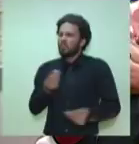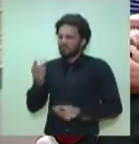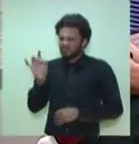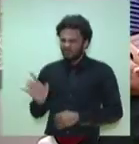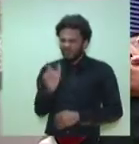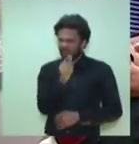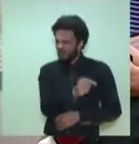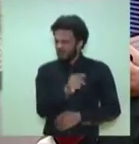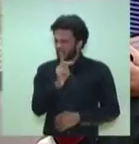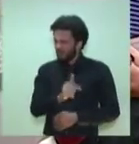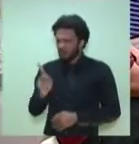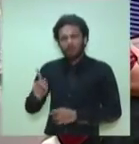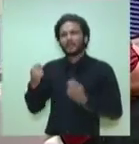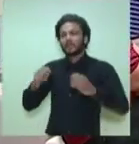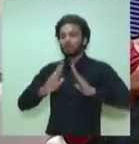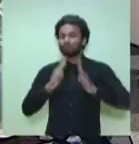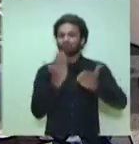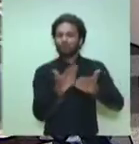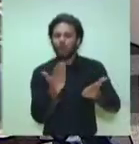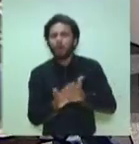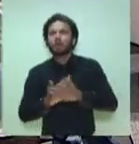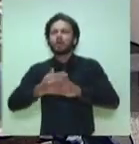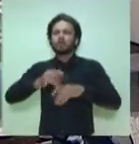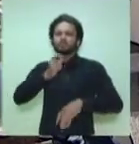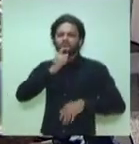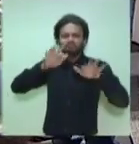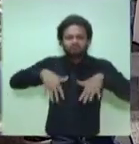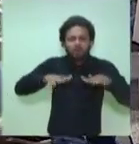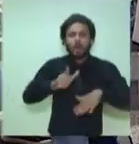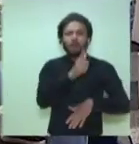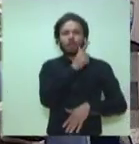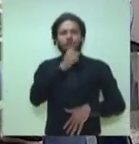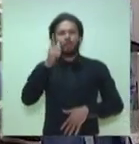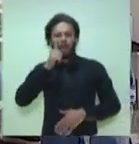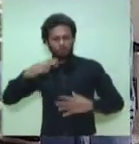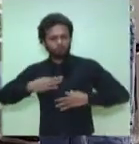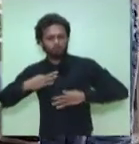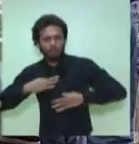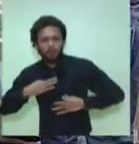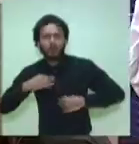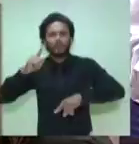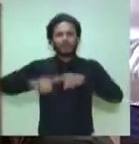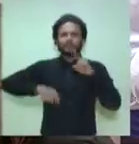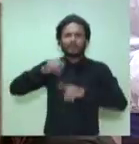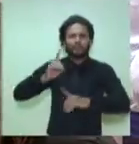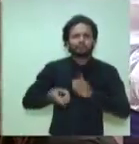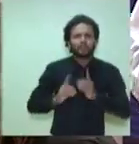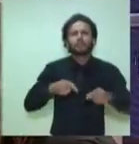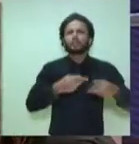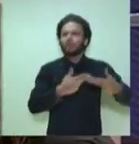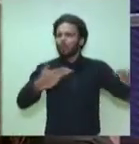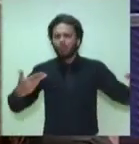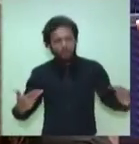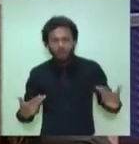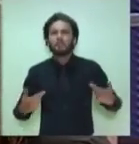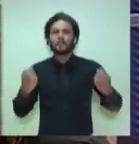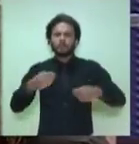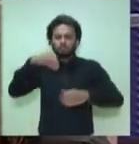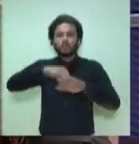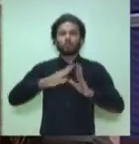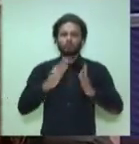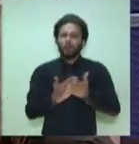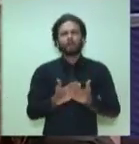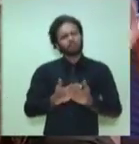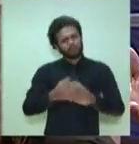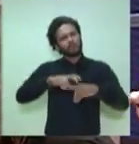É preciso que ele tenha uma escola decente, com ar-condicionado, com merenda, com fardamento, com material didático e paradidático, para aí sim a gente